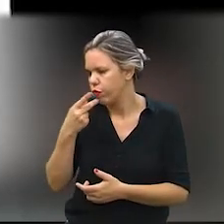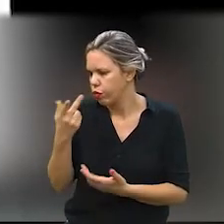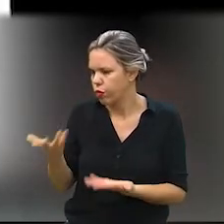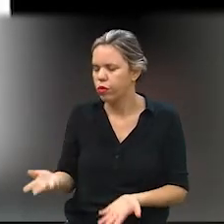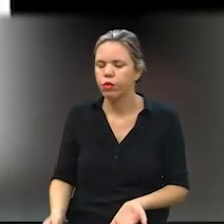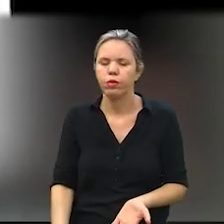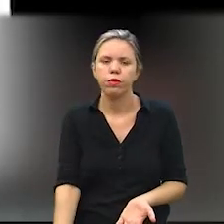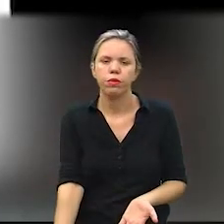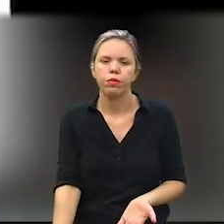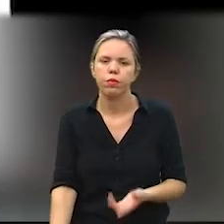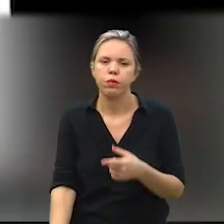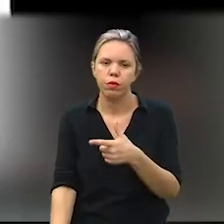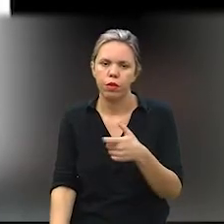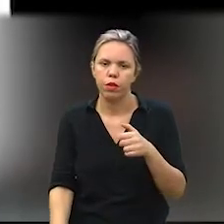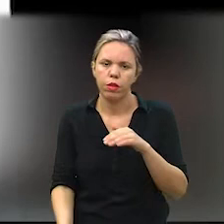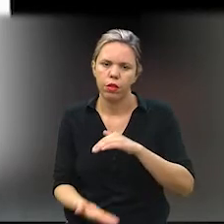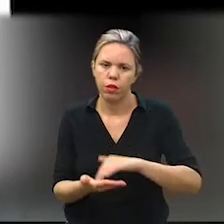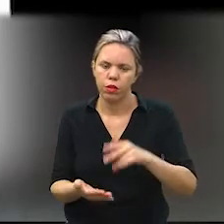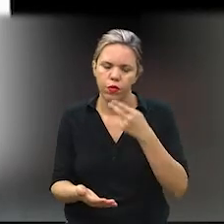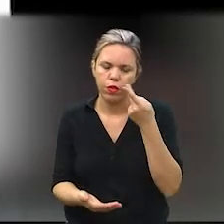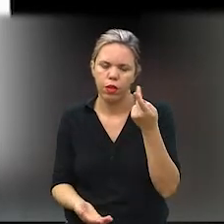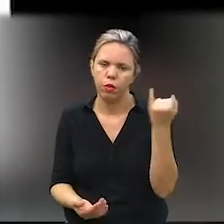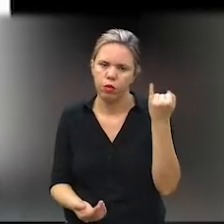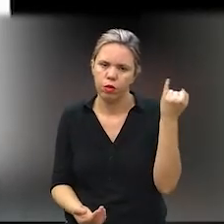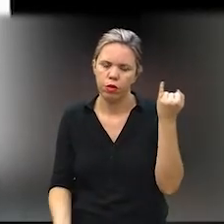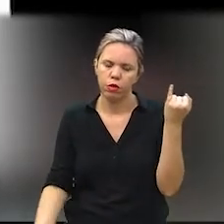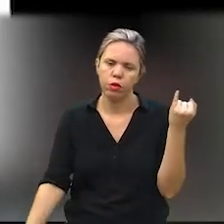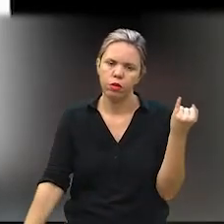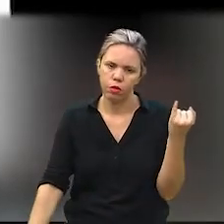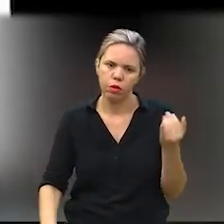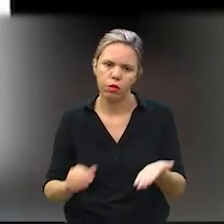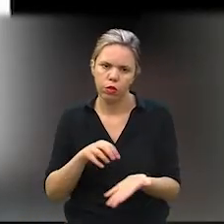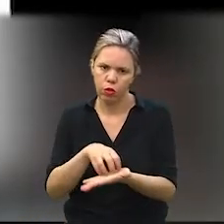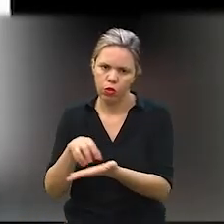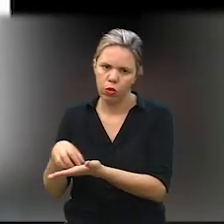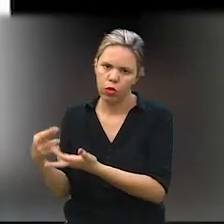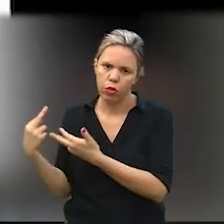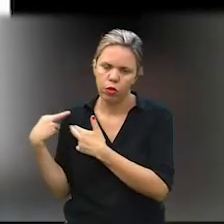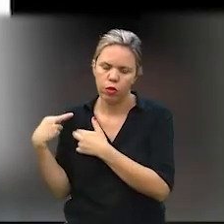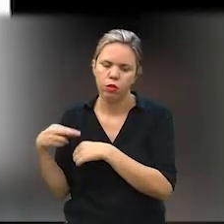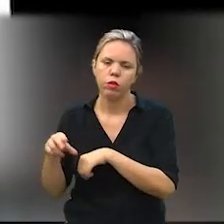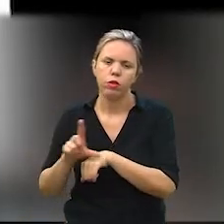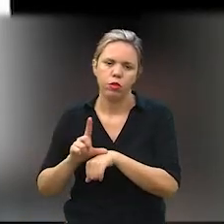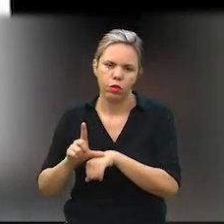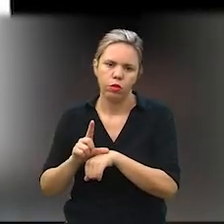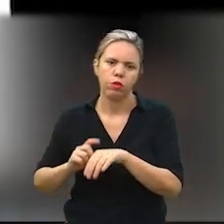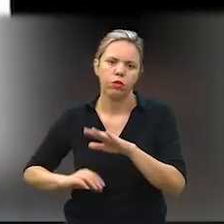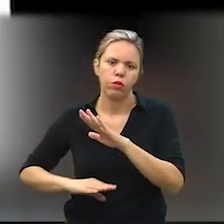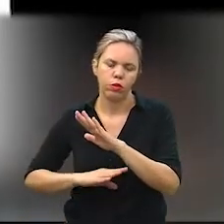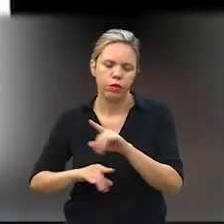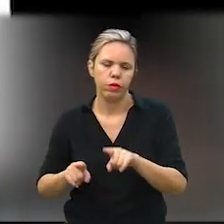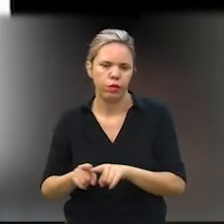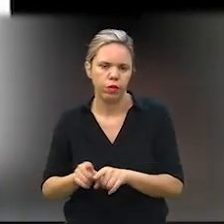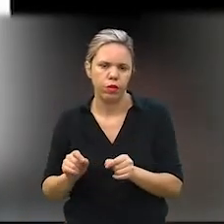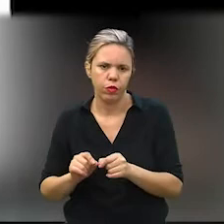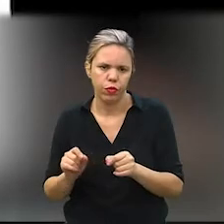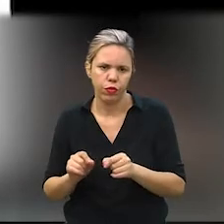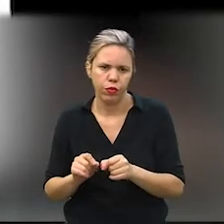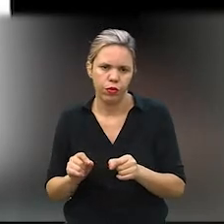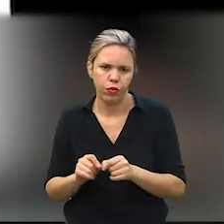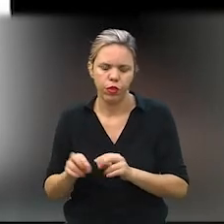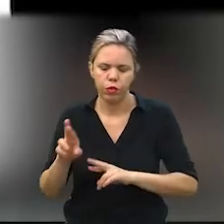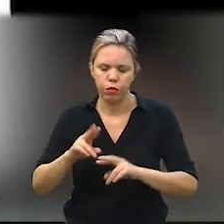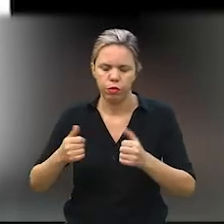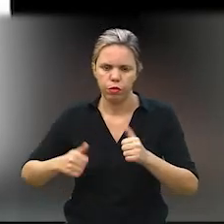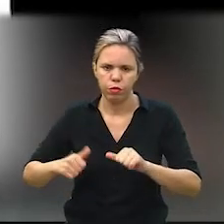e ex-secretário disse, é importante que nós tenhamos esses órgãos acessórios do Legislativo que fazem essa